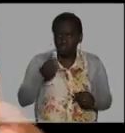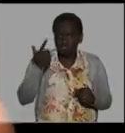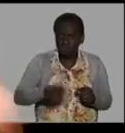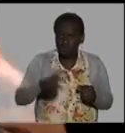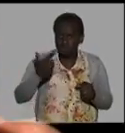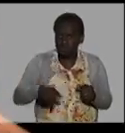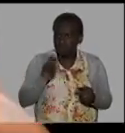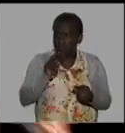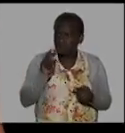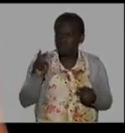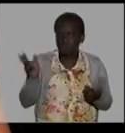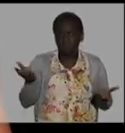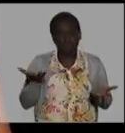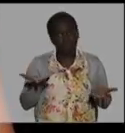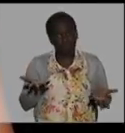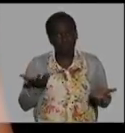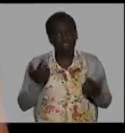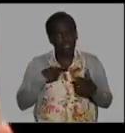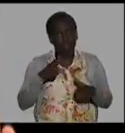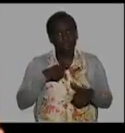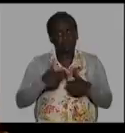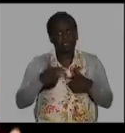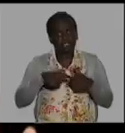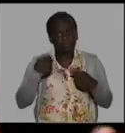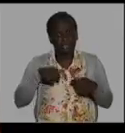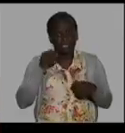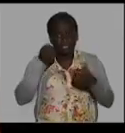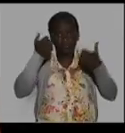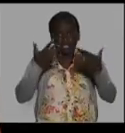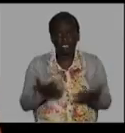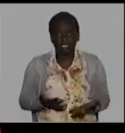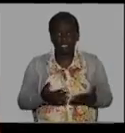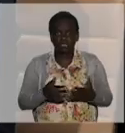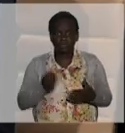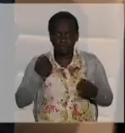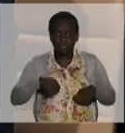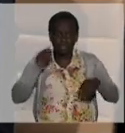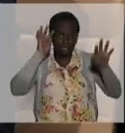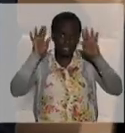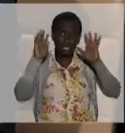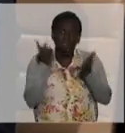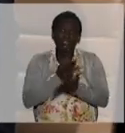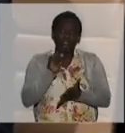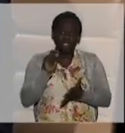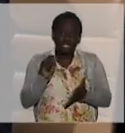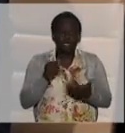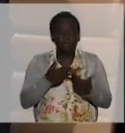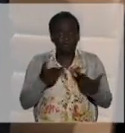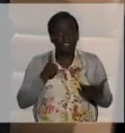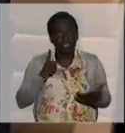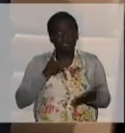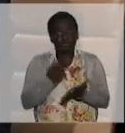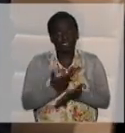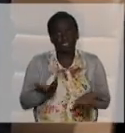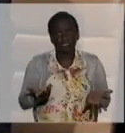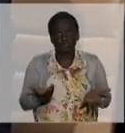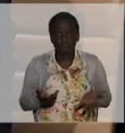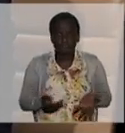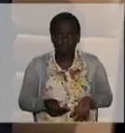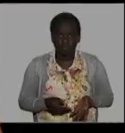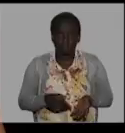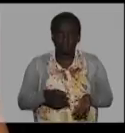absoluta repetindo esse padrão, a gente tem um problema que precisa ser falado. Tem que fazer uma reflexão. O que está acontecendo? Alguma coisa está